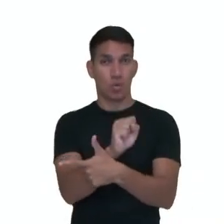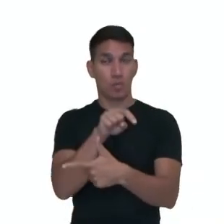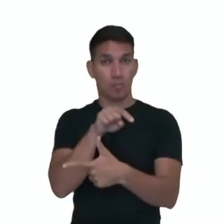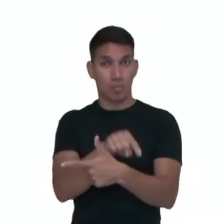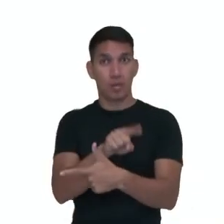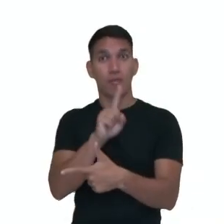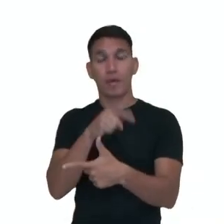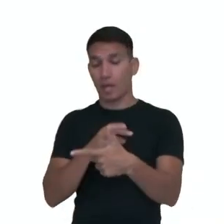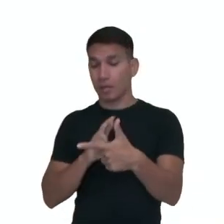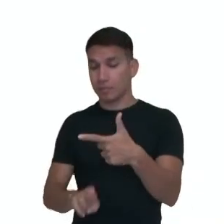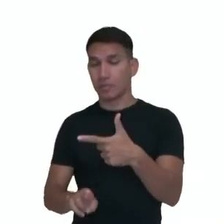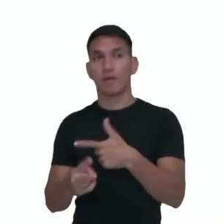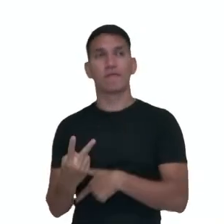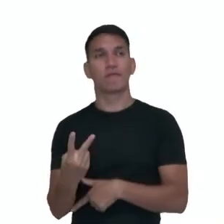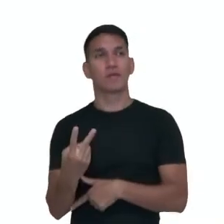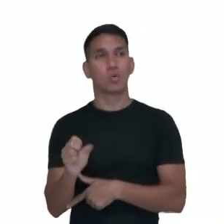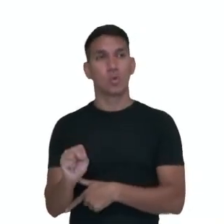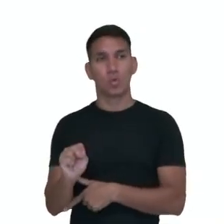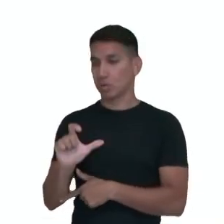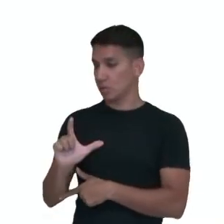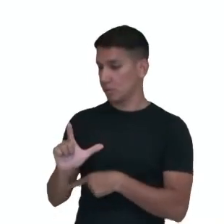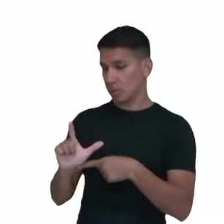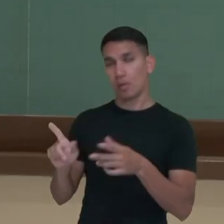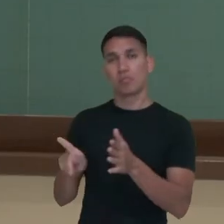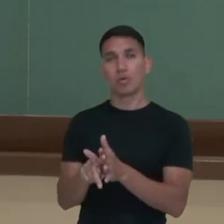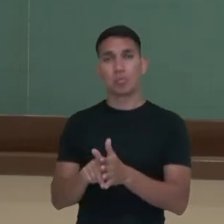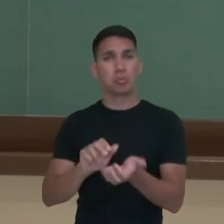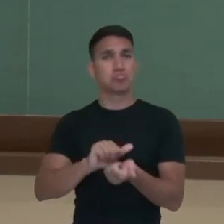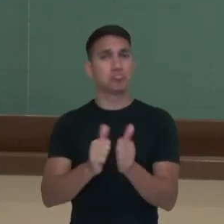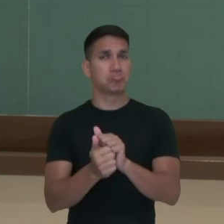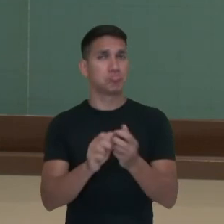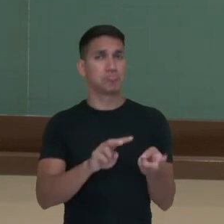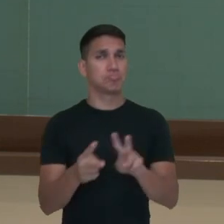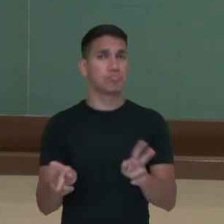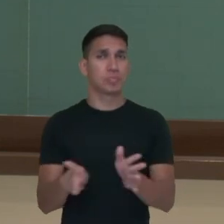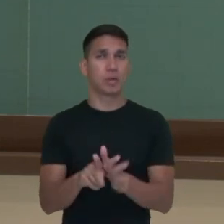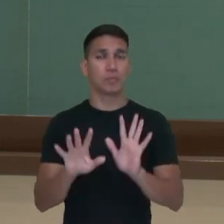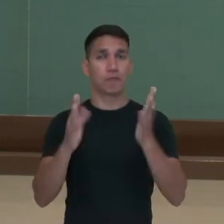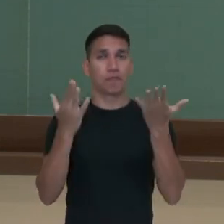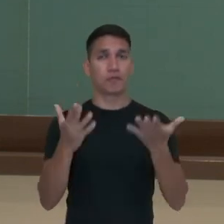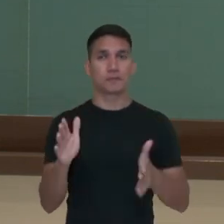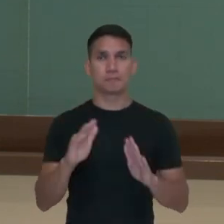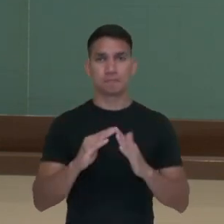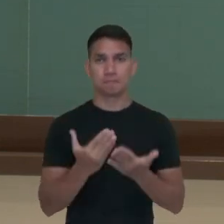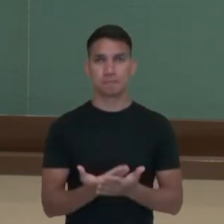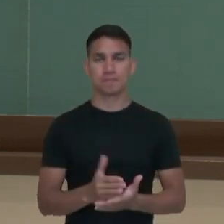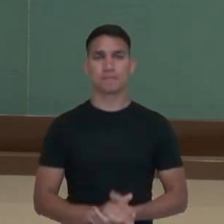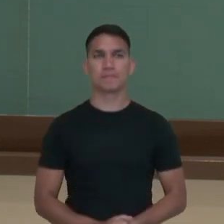refrigerante para 70 pessoas. E aí está feito o cálculo para o evento da escola.